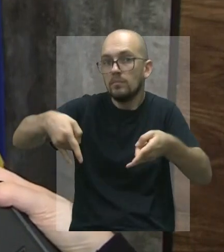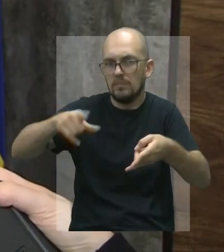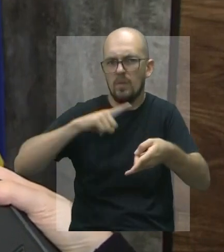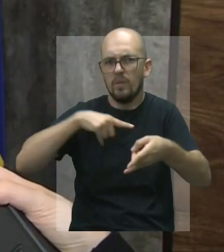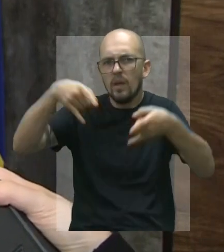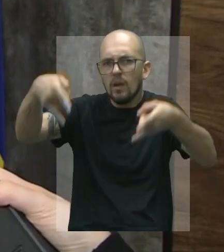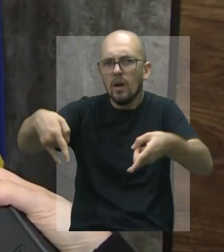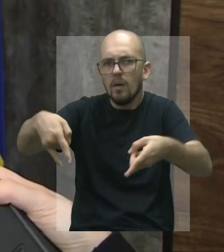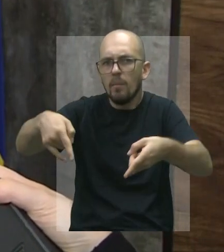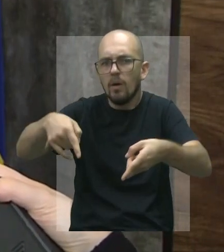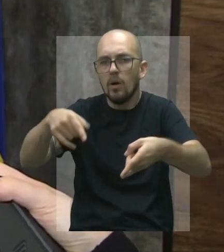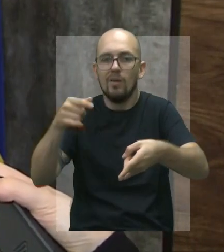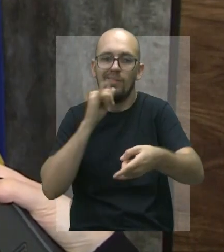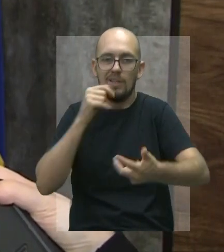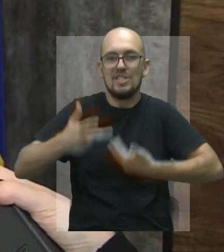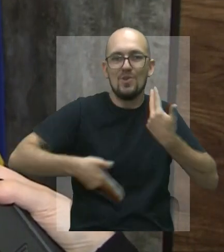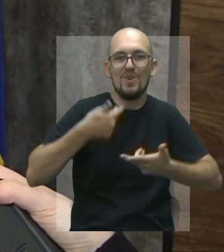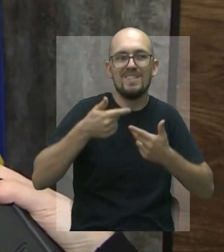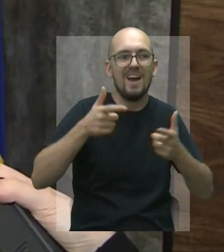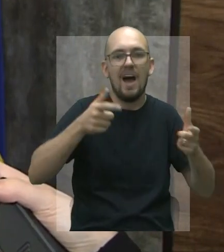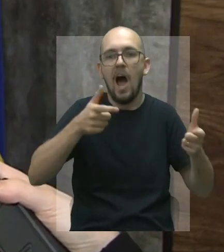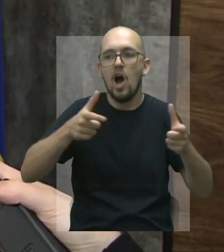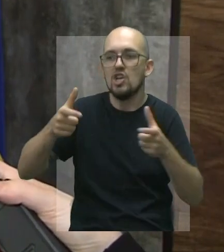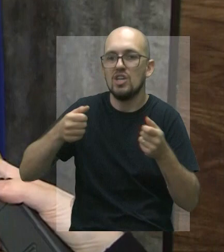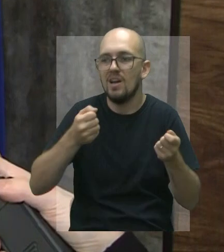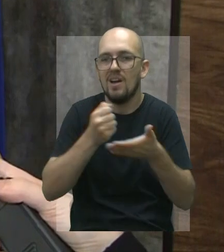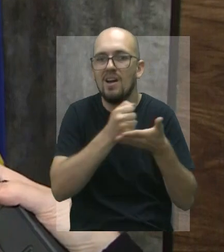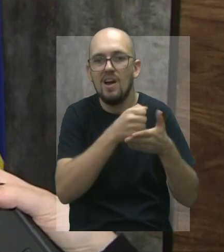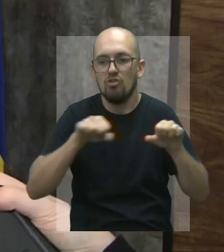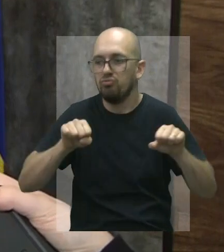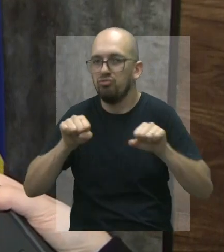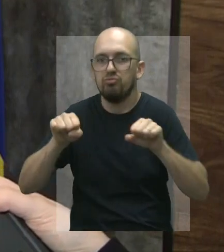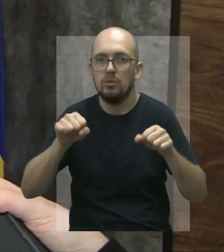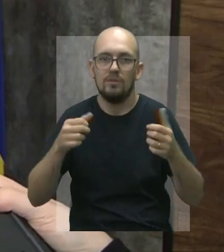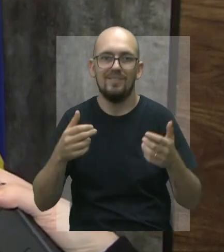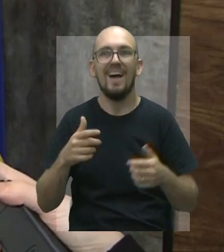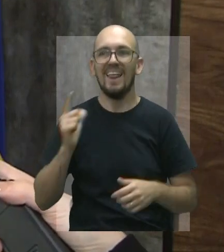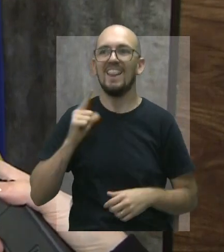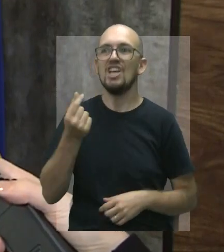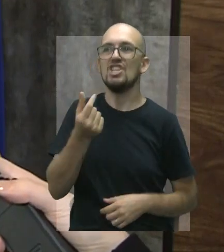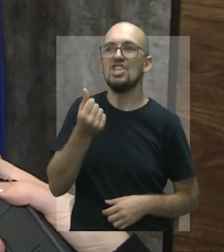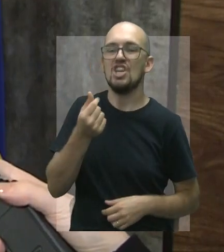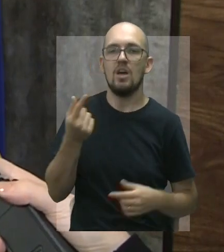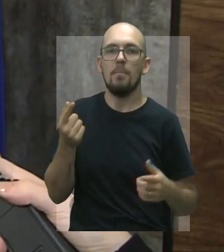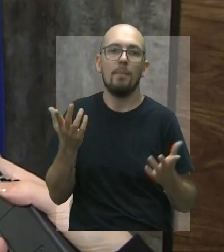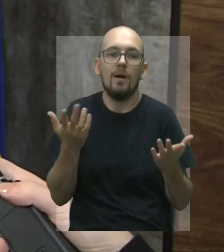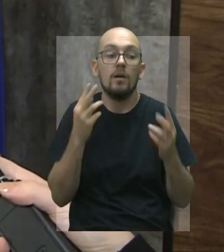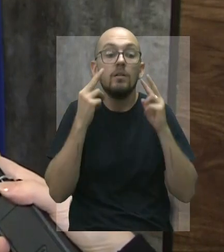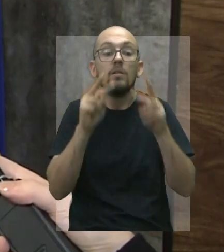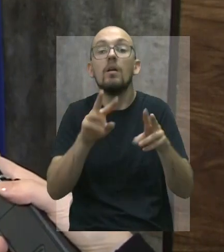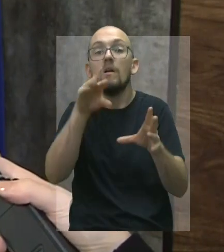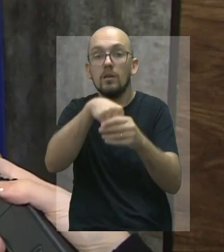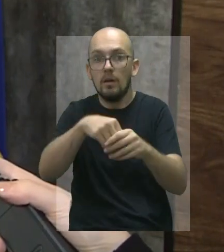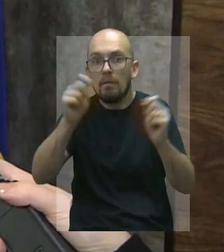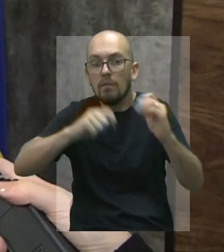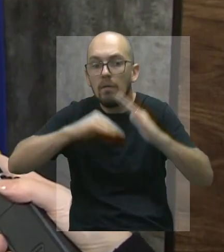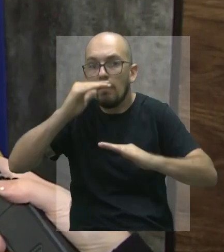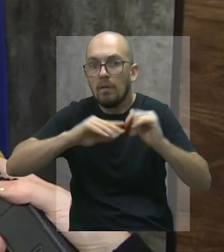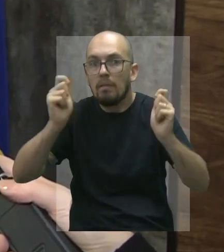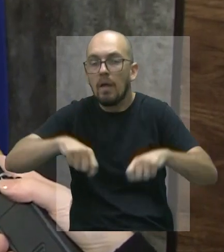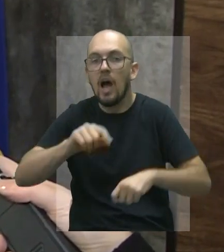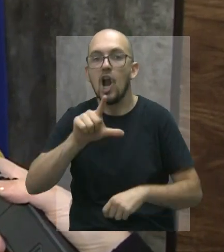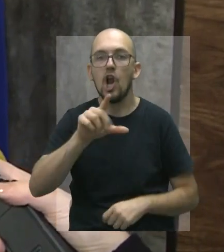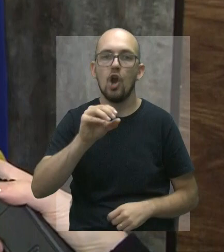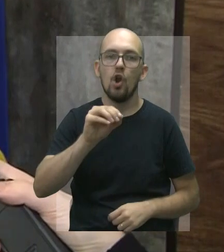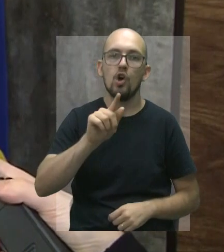paciente que fez a cirurgia. Então, assim, não é simplesmente ter dinheiro e fazer convênio. A Santa Casa tem uma logística que